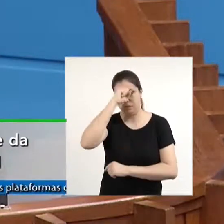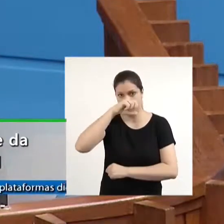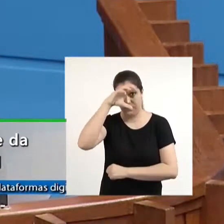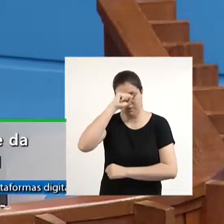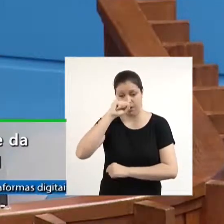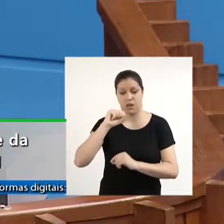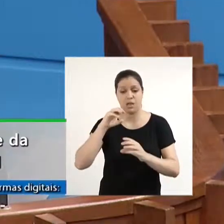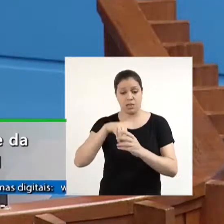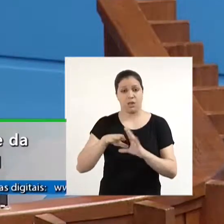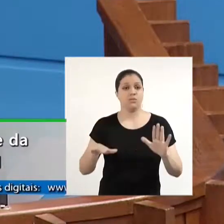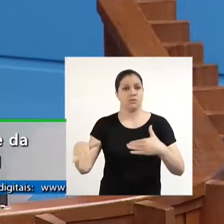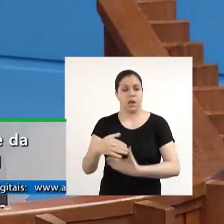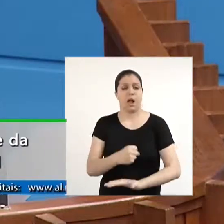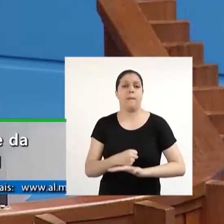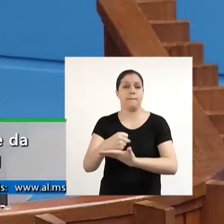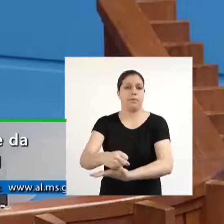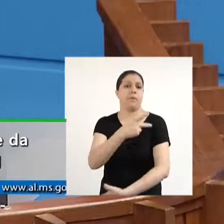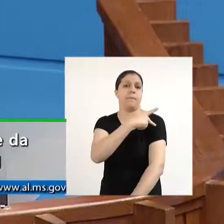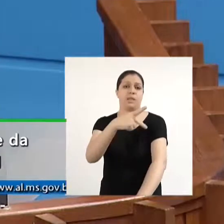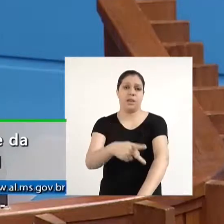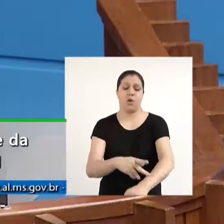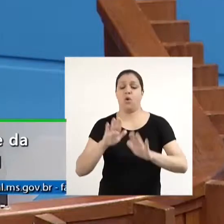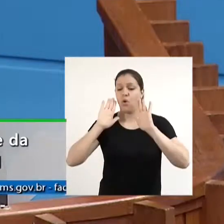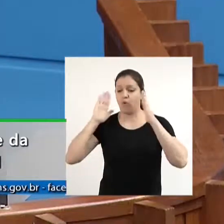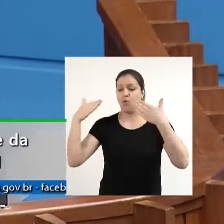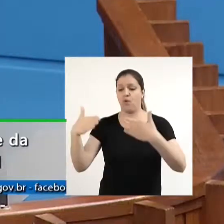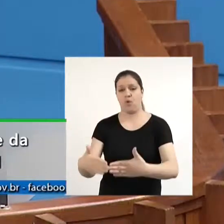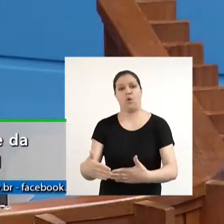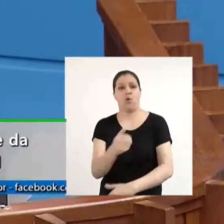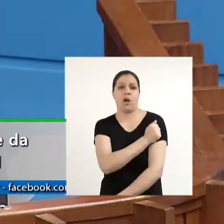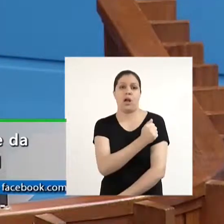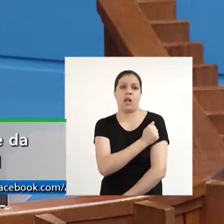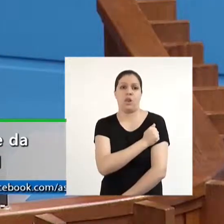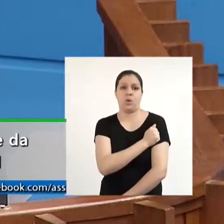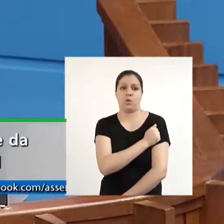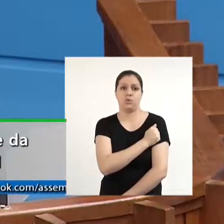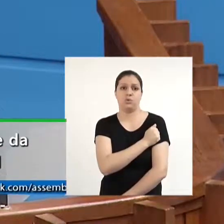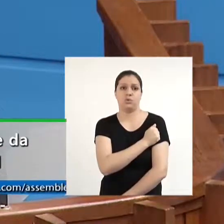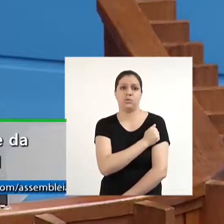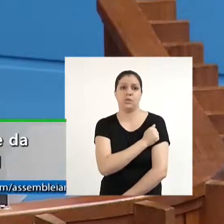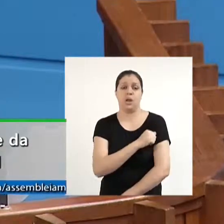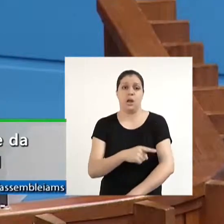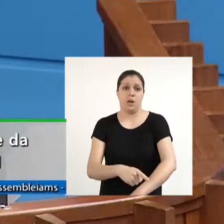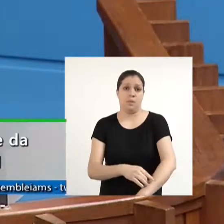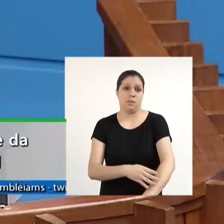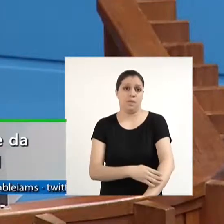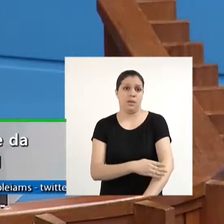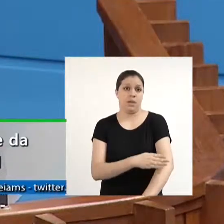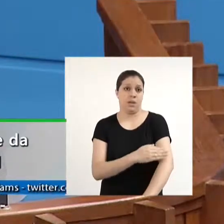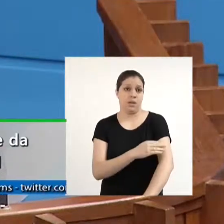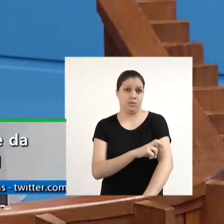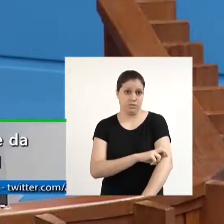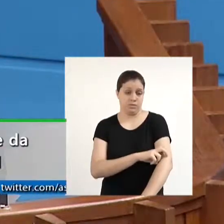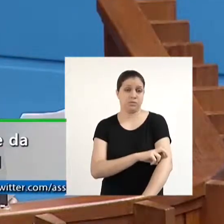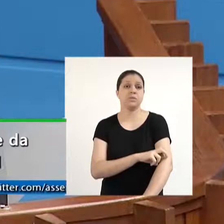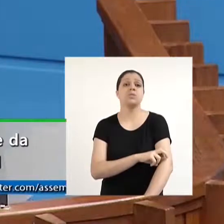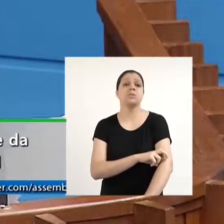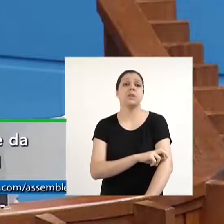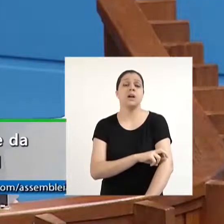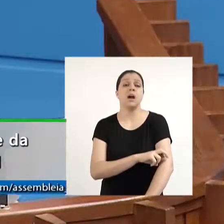foco do projeto é para estudantes do 1º ao 5º ano, visando intervir o mais precoce